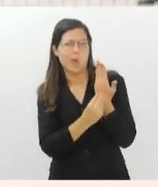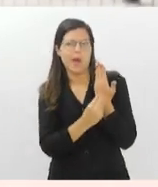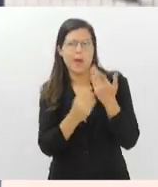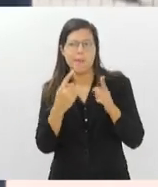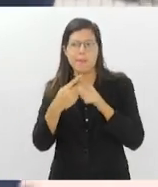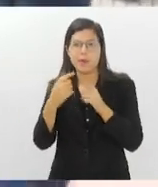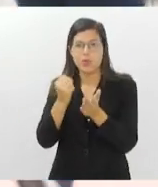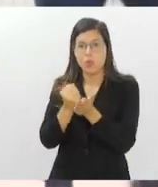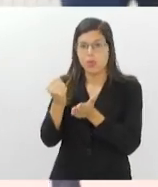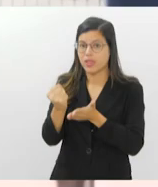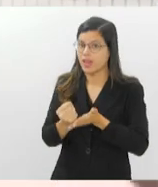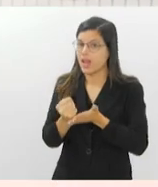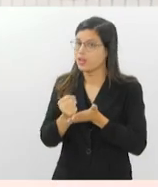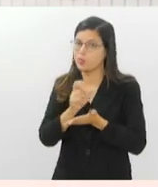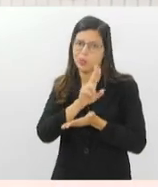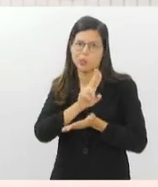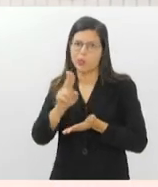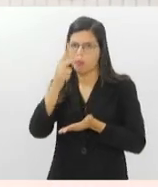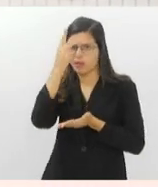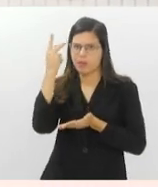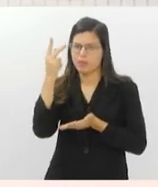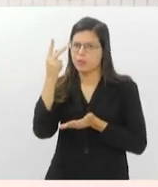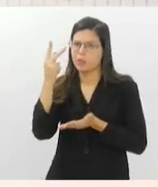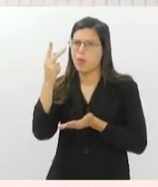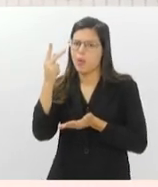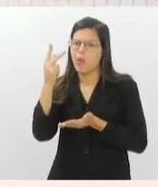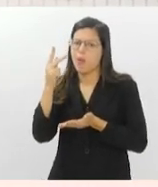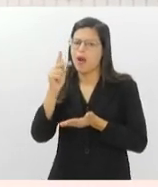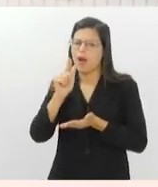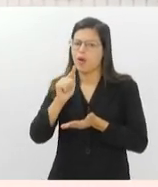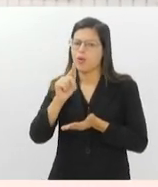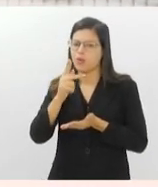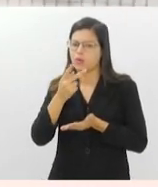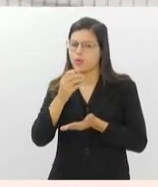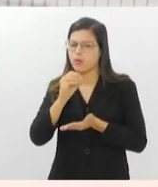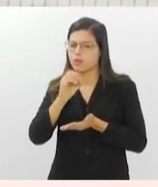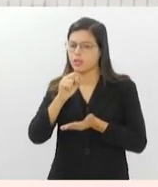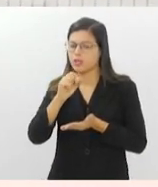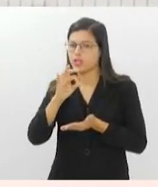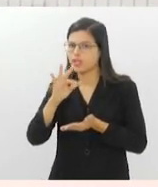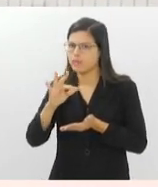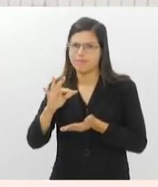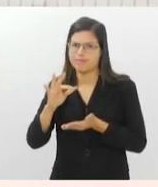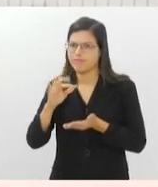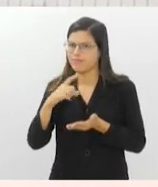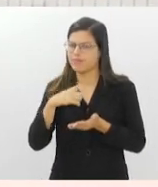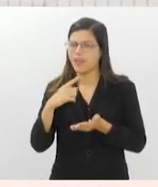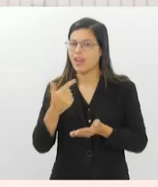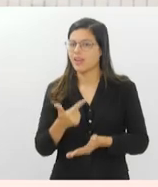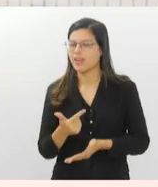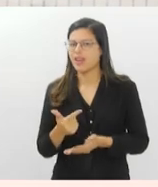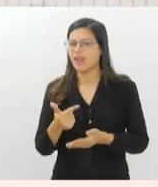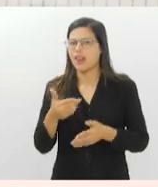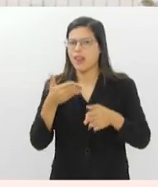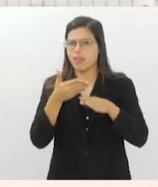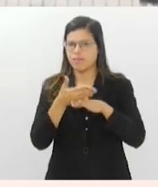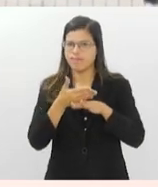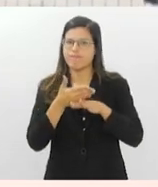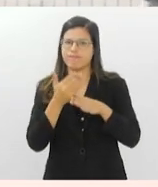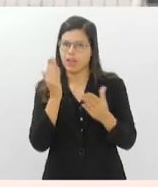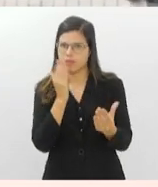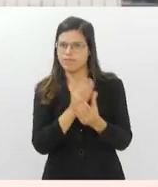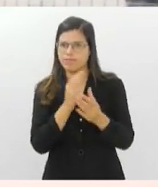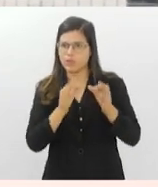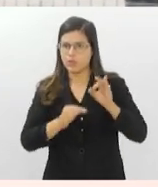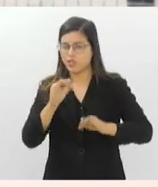nome do ghostwriter não aparece. Aí ele entrou na justiça, chegou até o Superior Tribunal de Justiça e